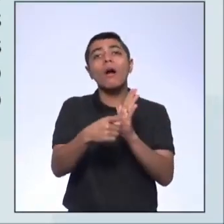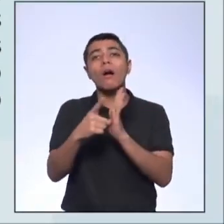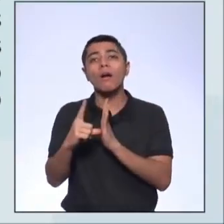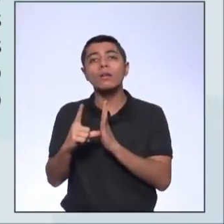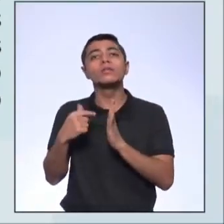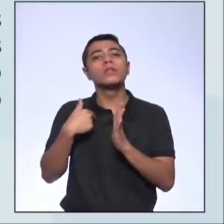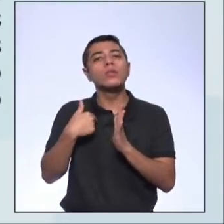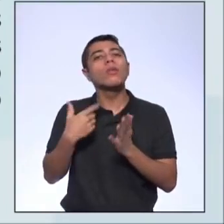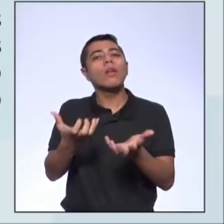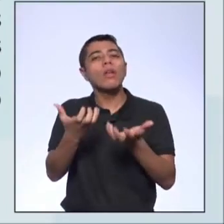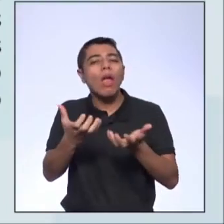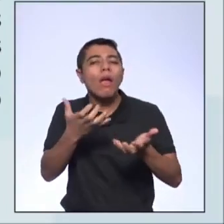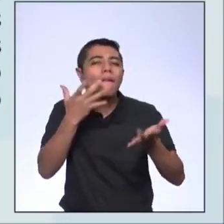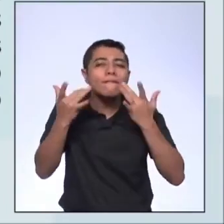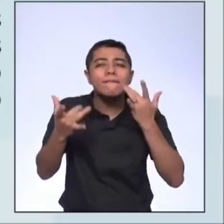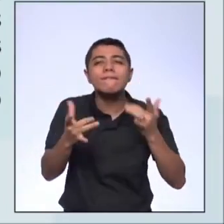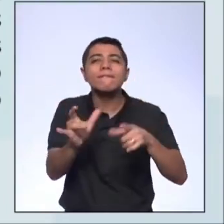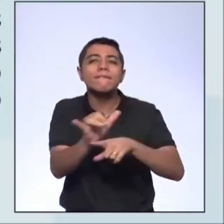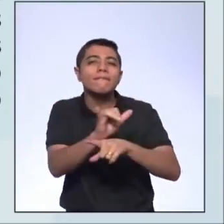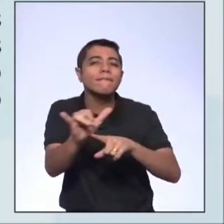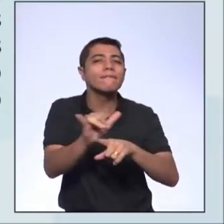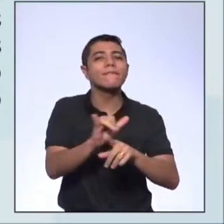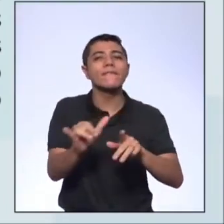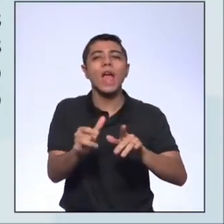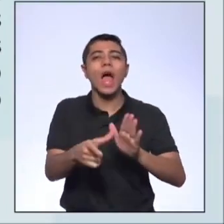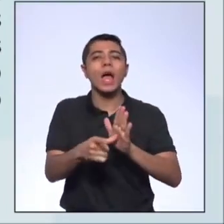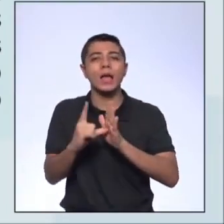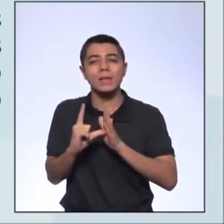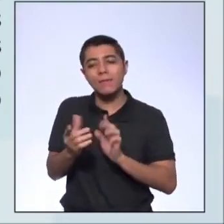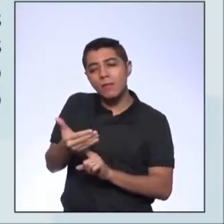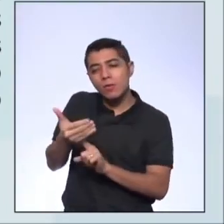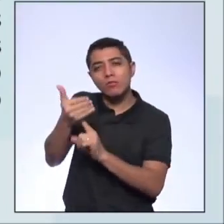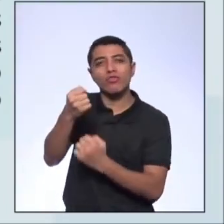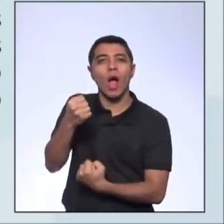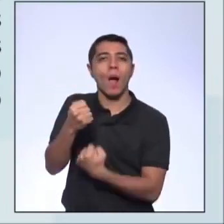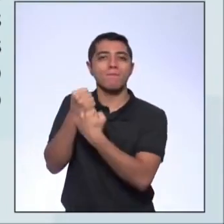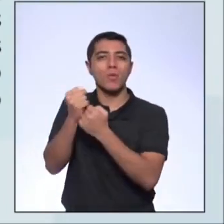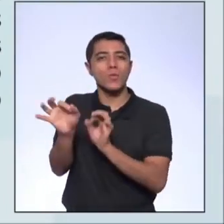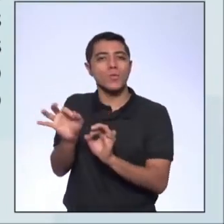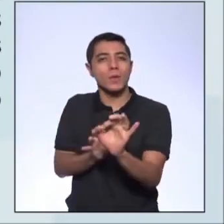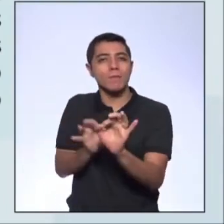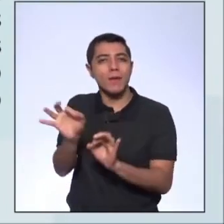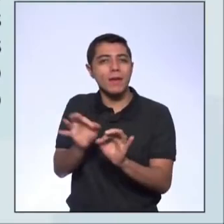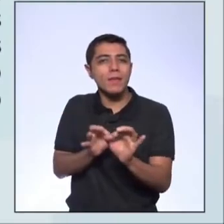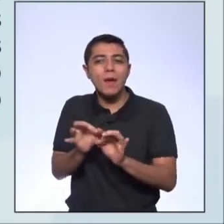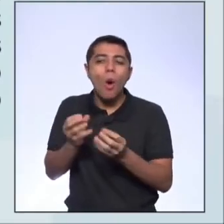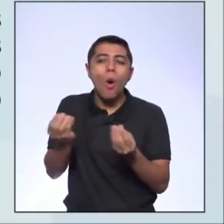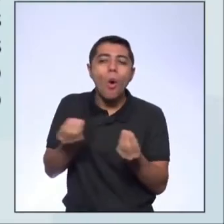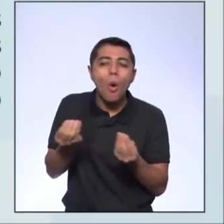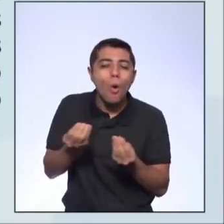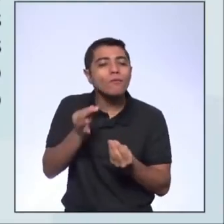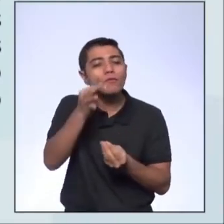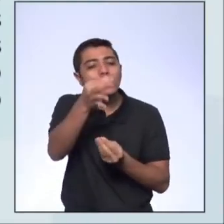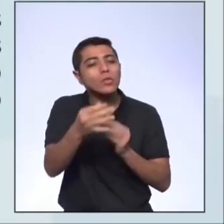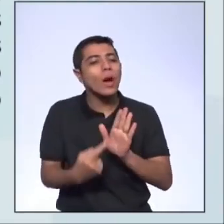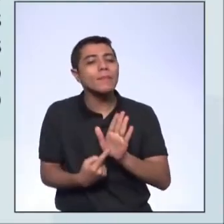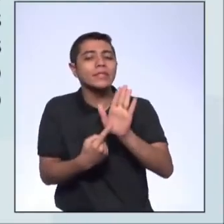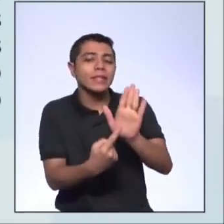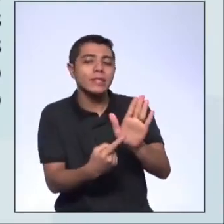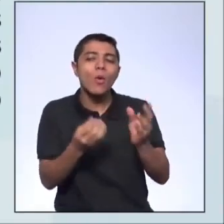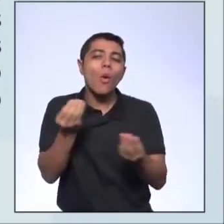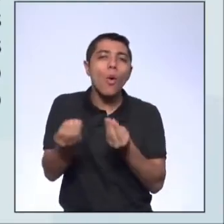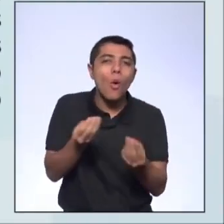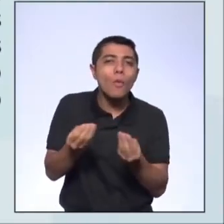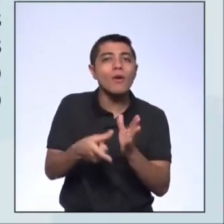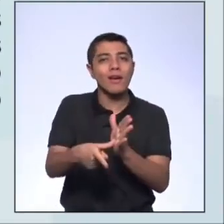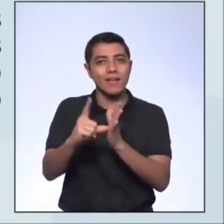esse espetáculo, na hora de criar esse projeto, né? Na hora de pensar como que eu vou fazer esse formato acontecer. Tá bom?